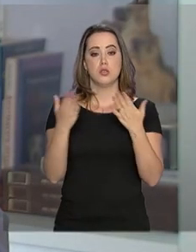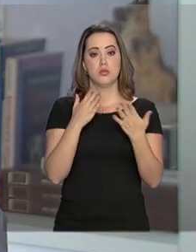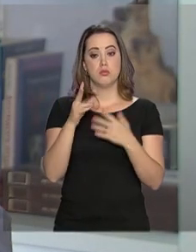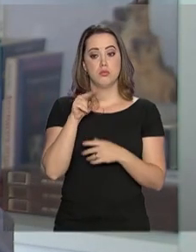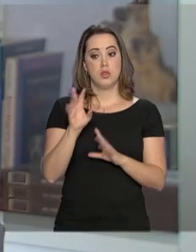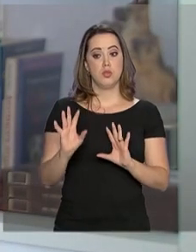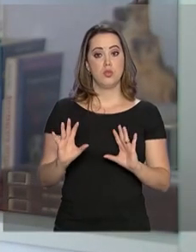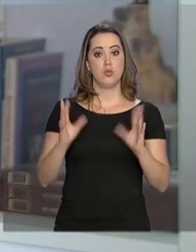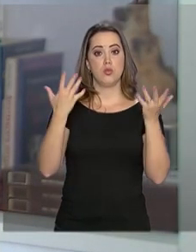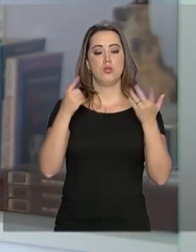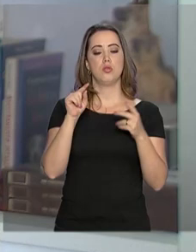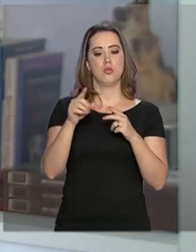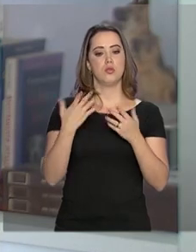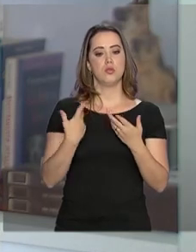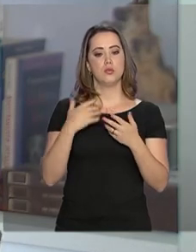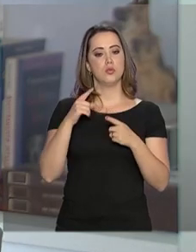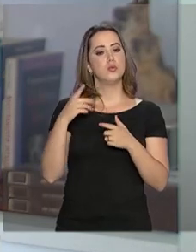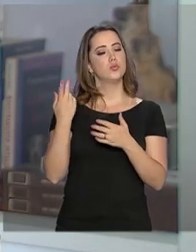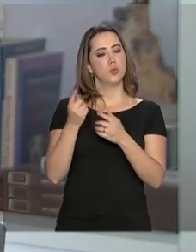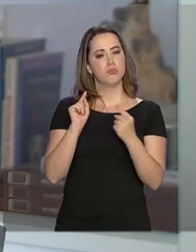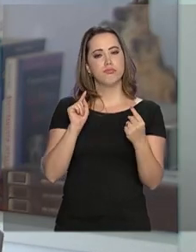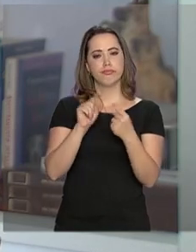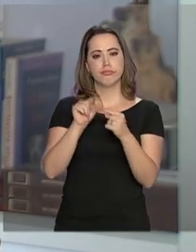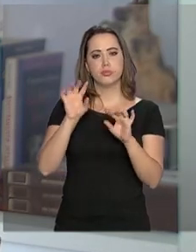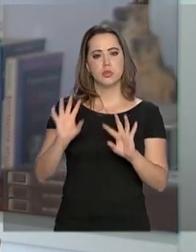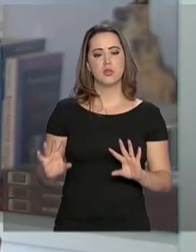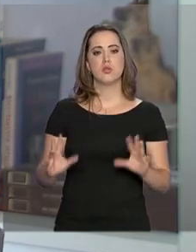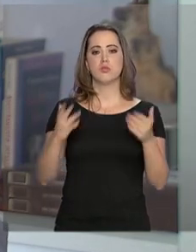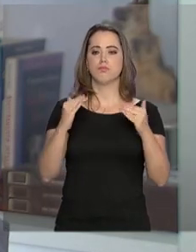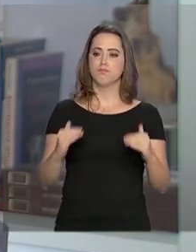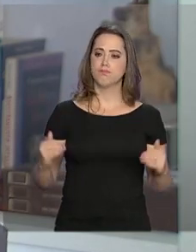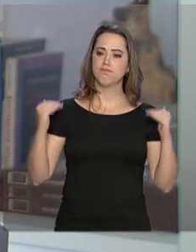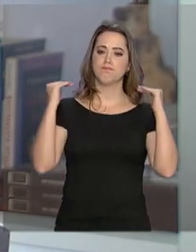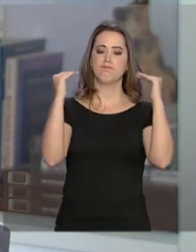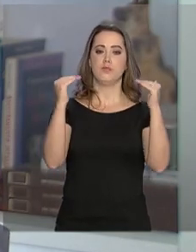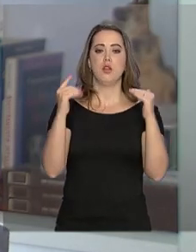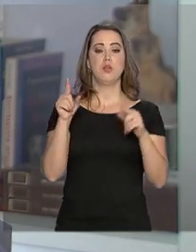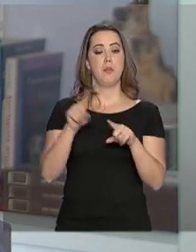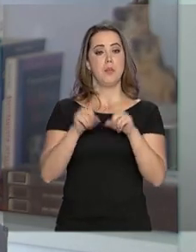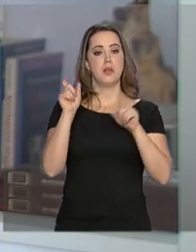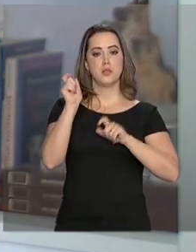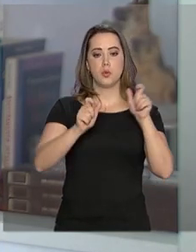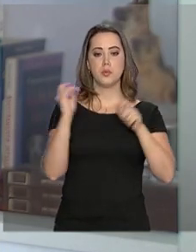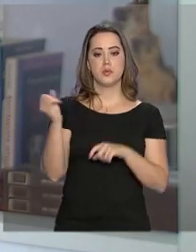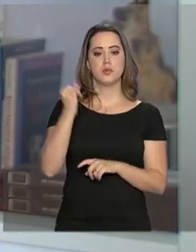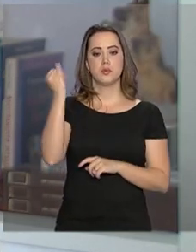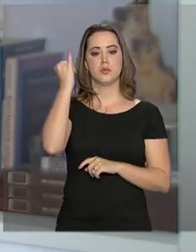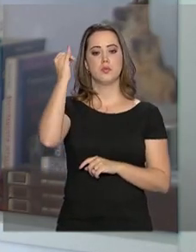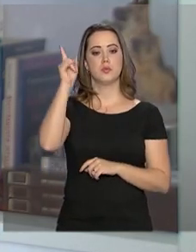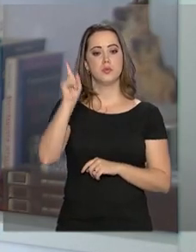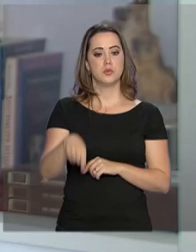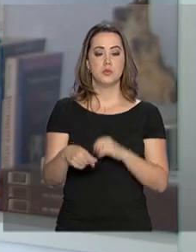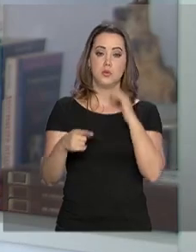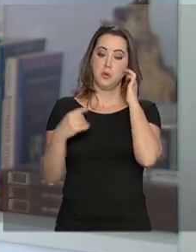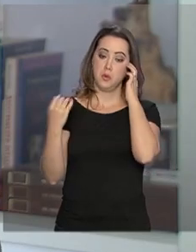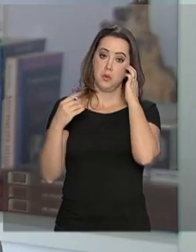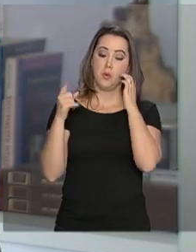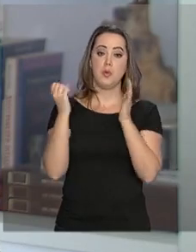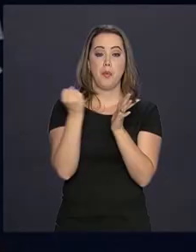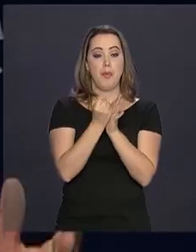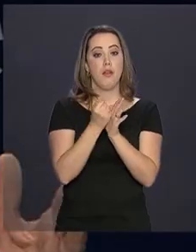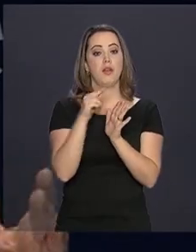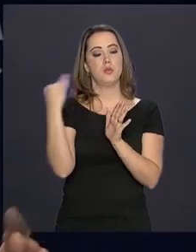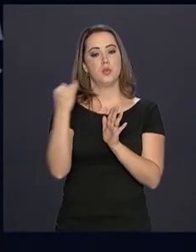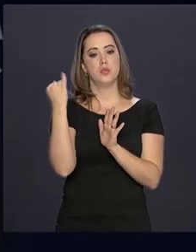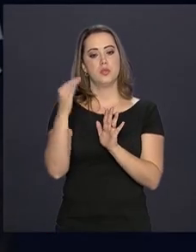evento e passa a ser tomada pelo evento então essa é uma coisa de alto nível a mais com pessoas importantes isso que eu acho que é a marca do